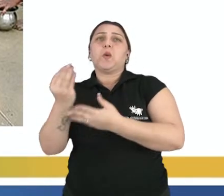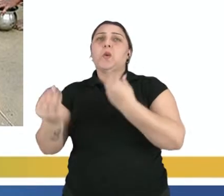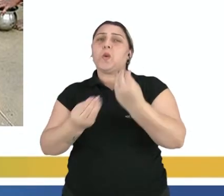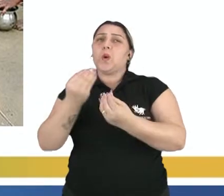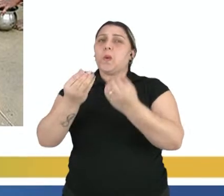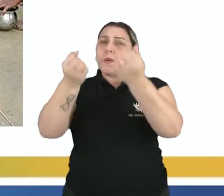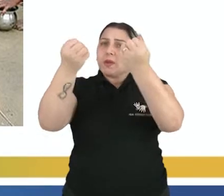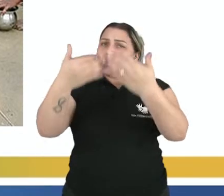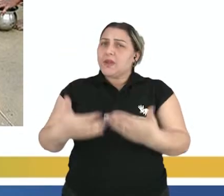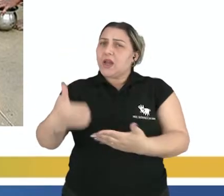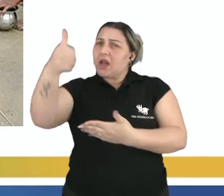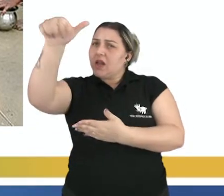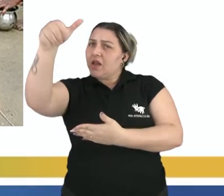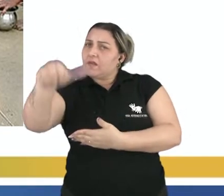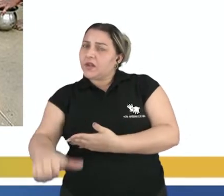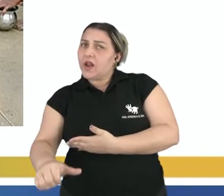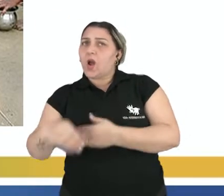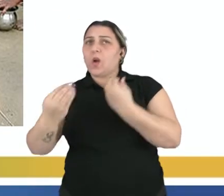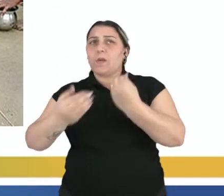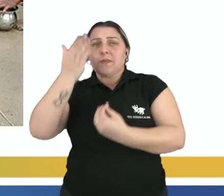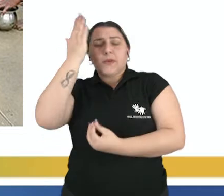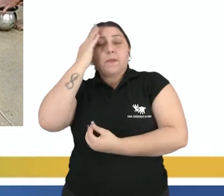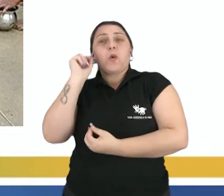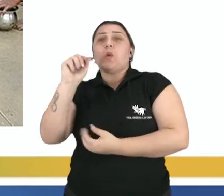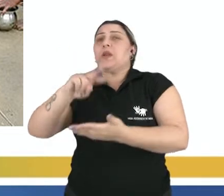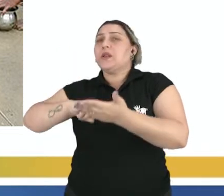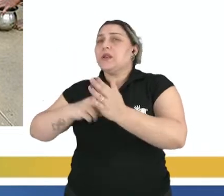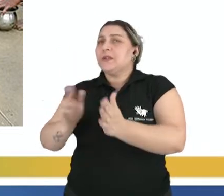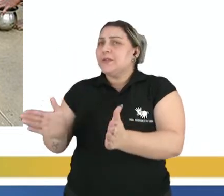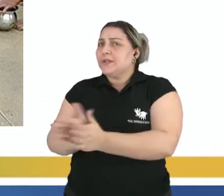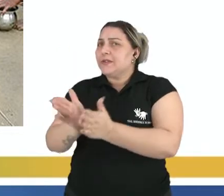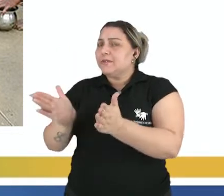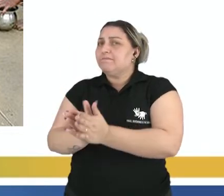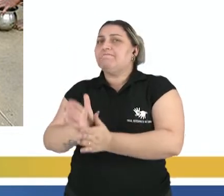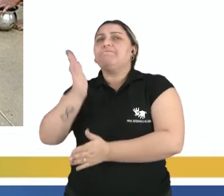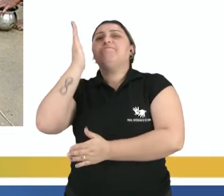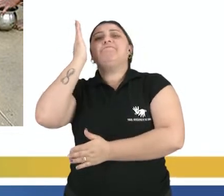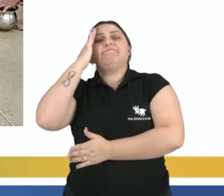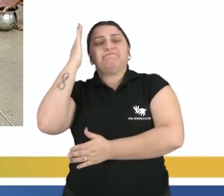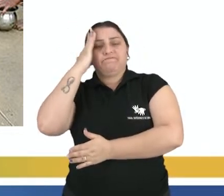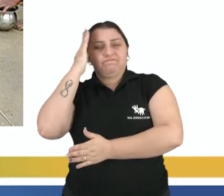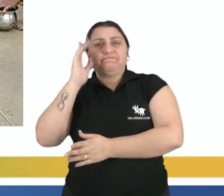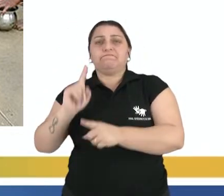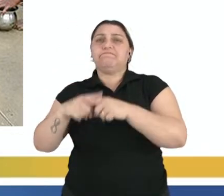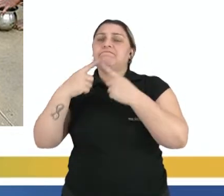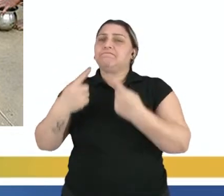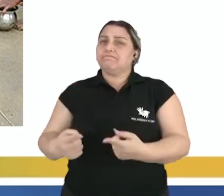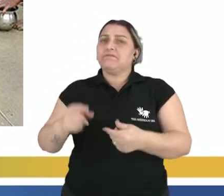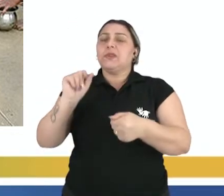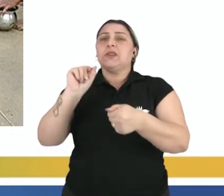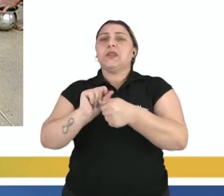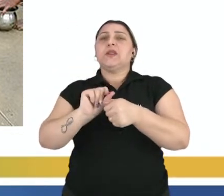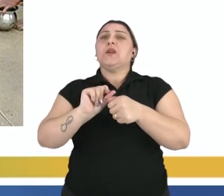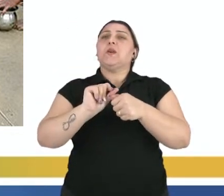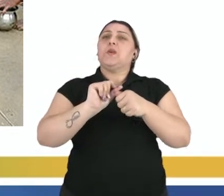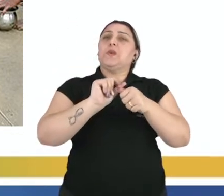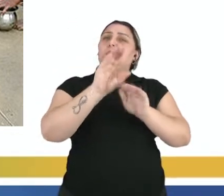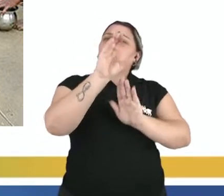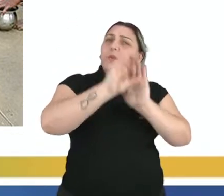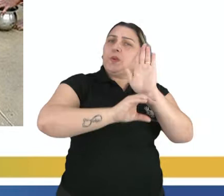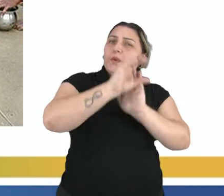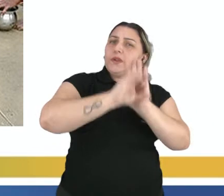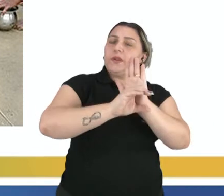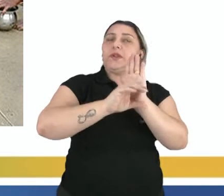como definir e avaliar? Como saber o que é a pobreza? Bom, eu sei direitinho o que é a pobreza, mas vamos criar um conceito para a